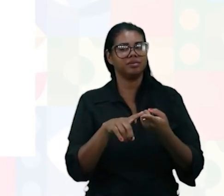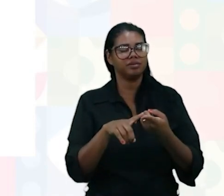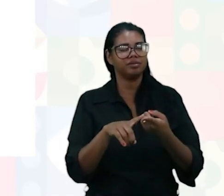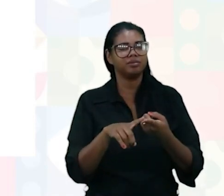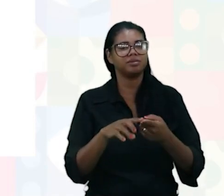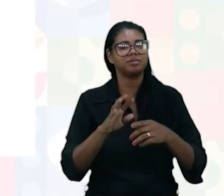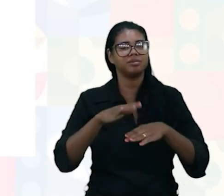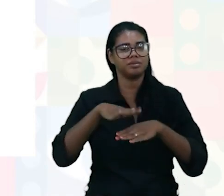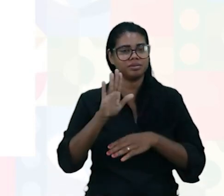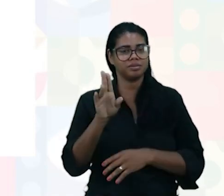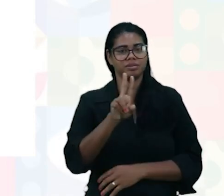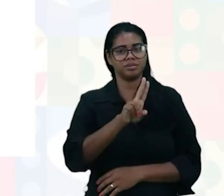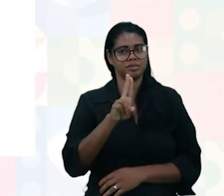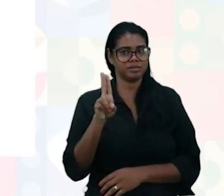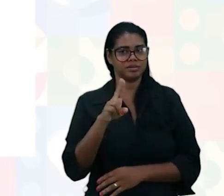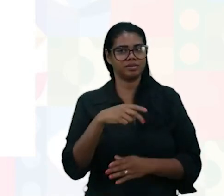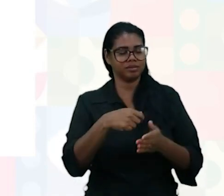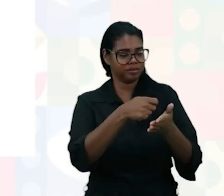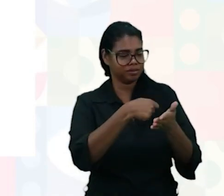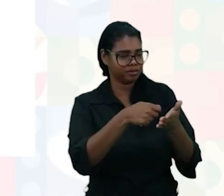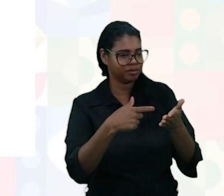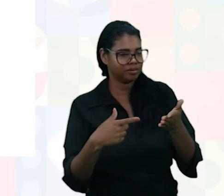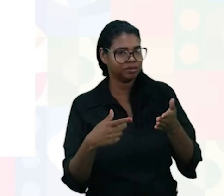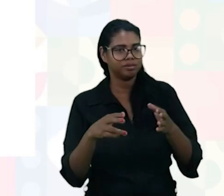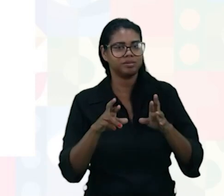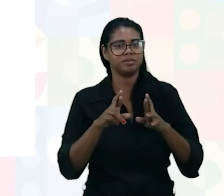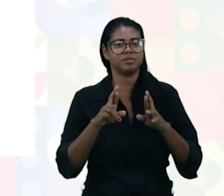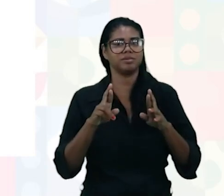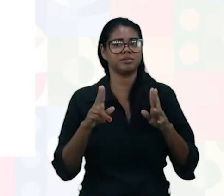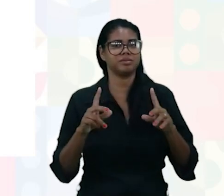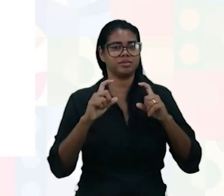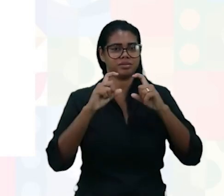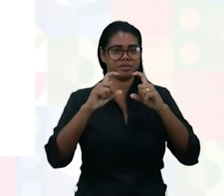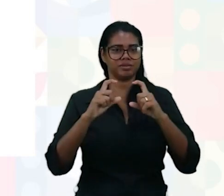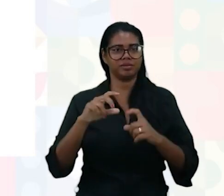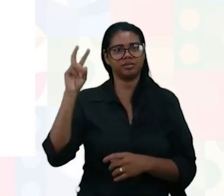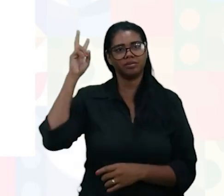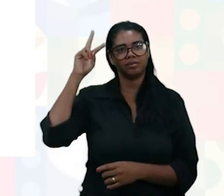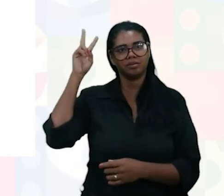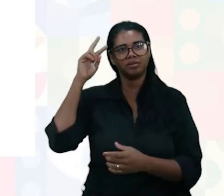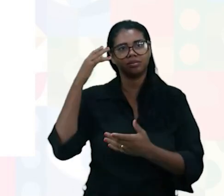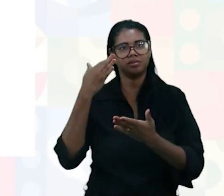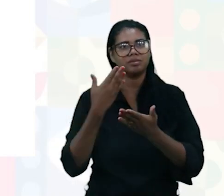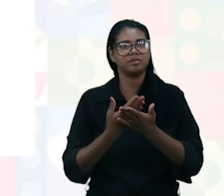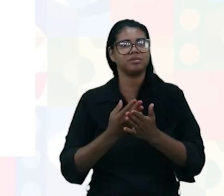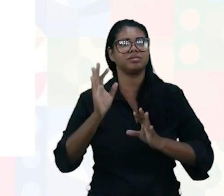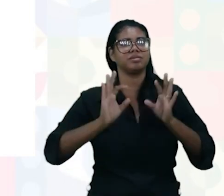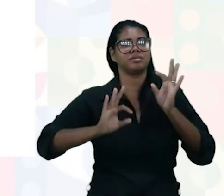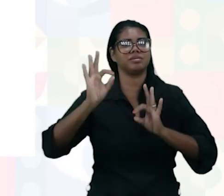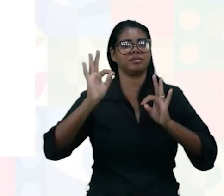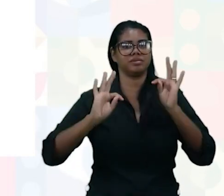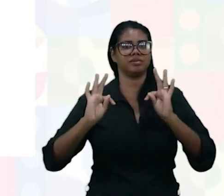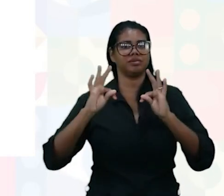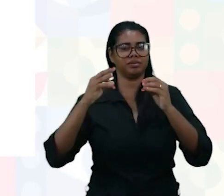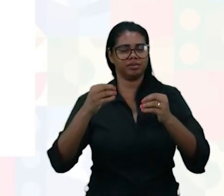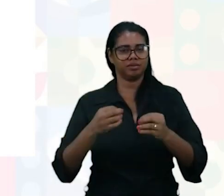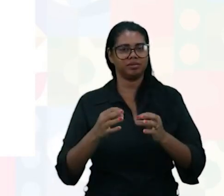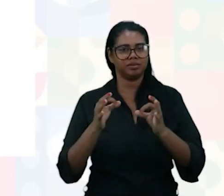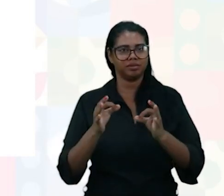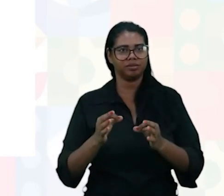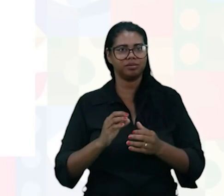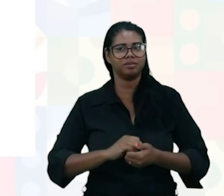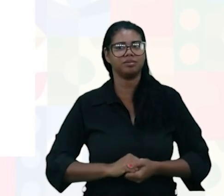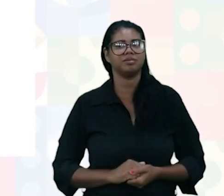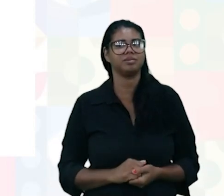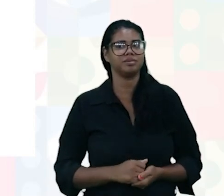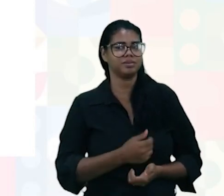mas o sobrenome dos autores vai fazer essa diferenciação. Então, o arranjo na estante vai ficar organizado de toda forma, tá certo? E aí,